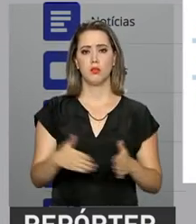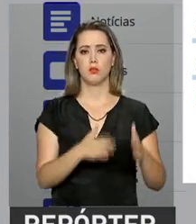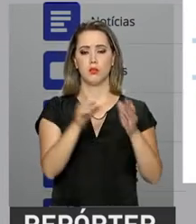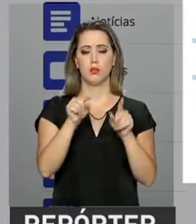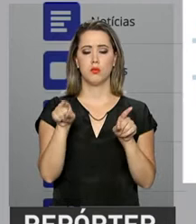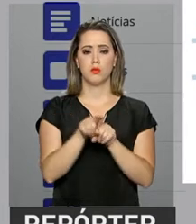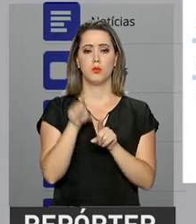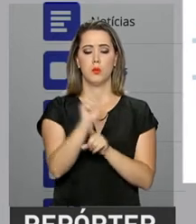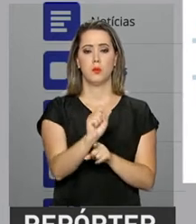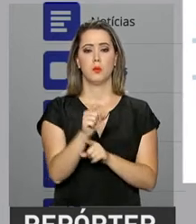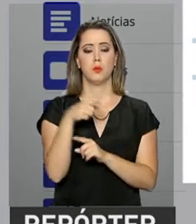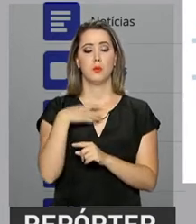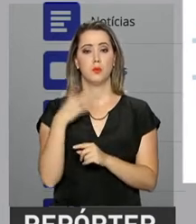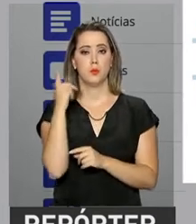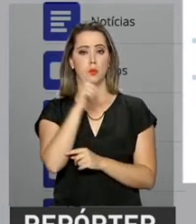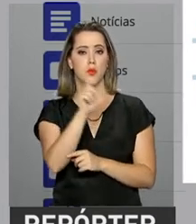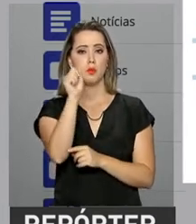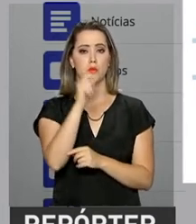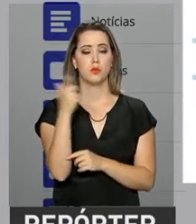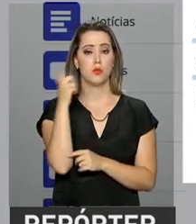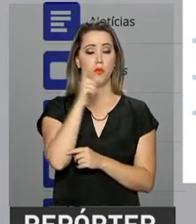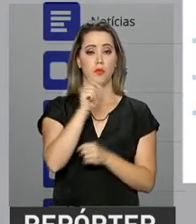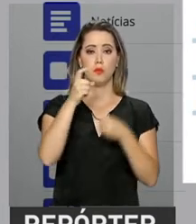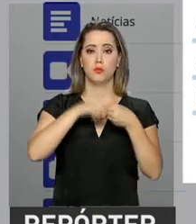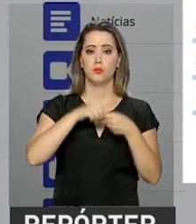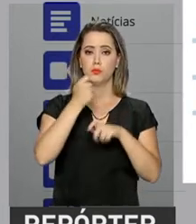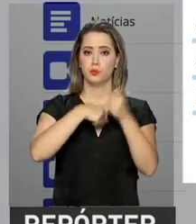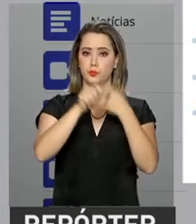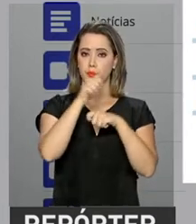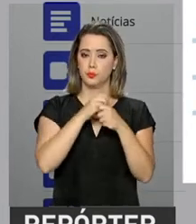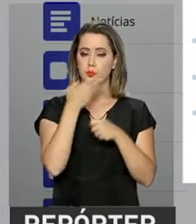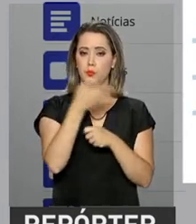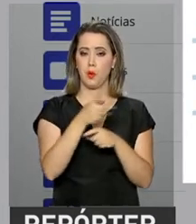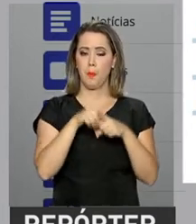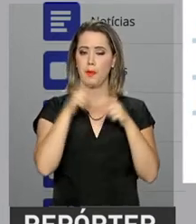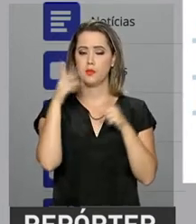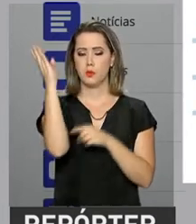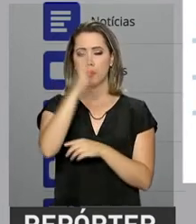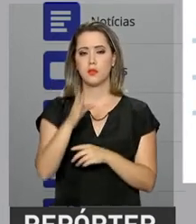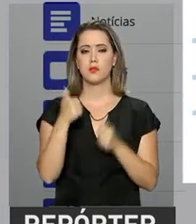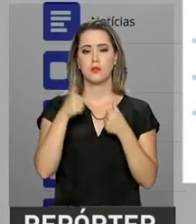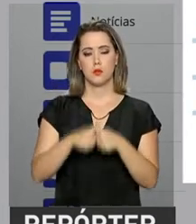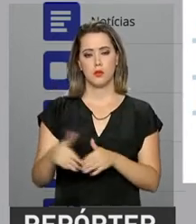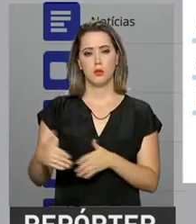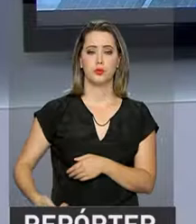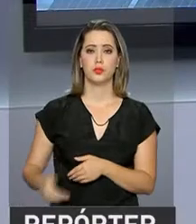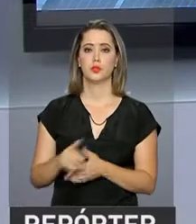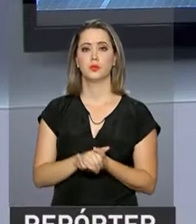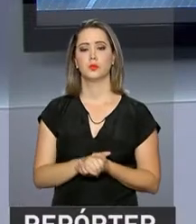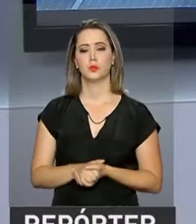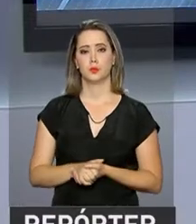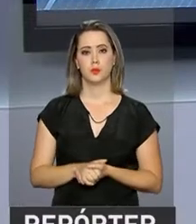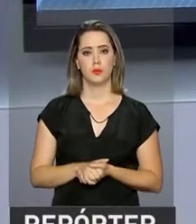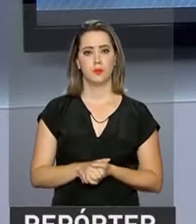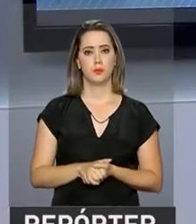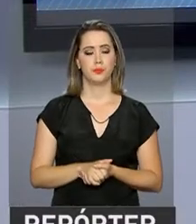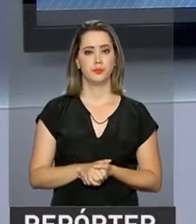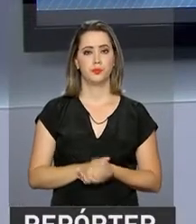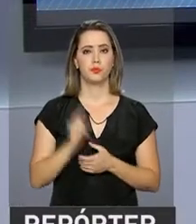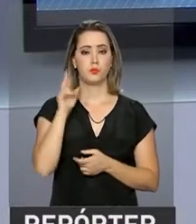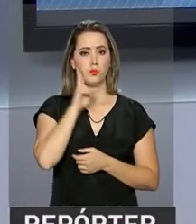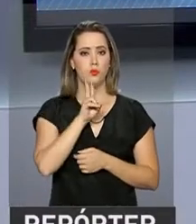para alcançarmos a plena recuperação econômica mas que o brasil está no rumo certo o